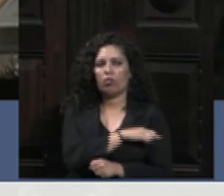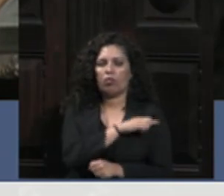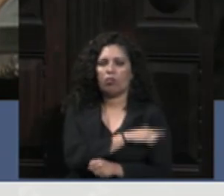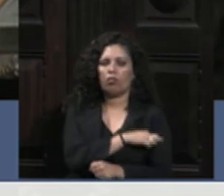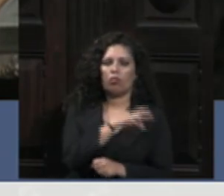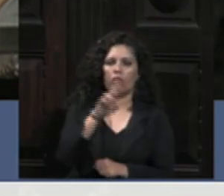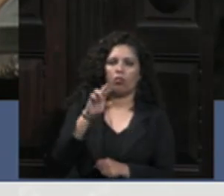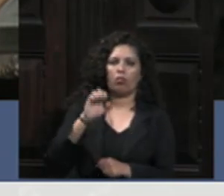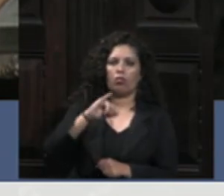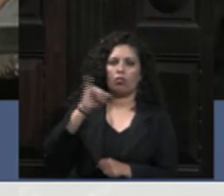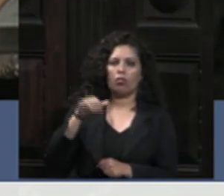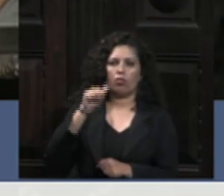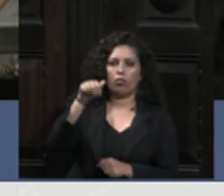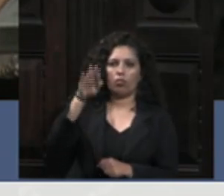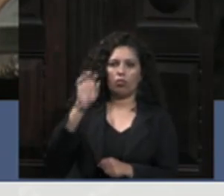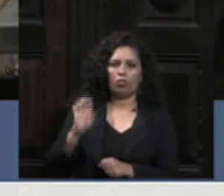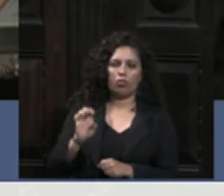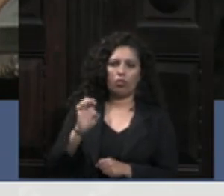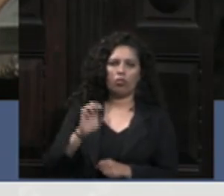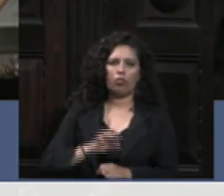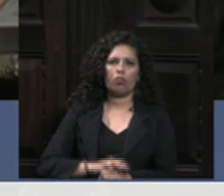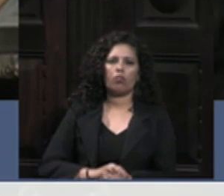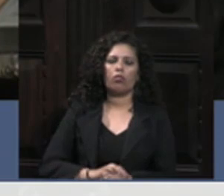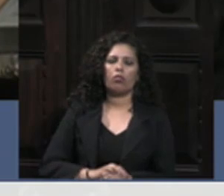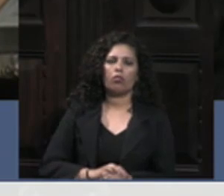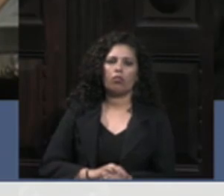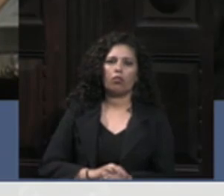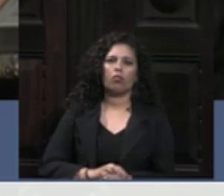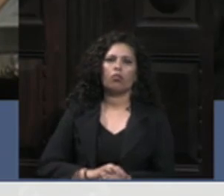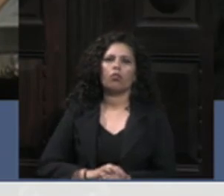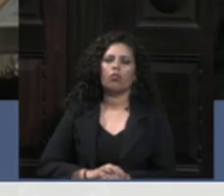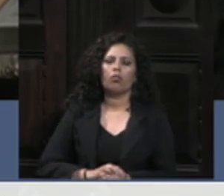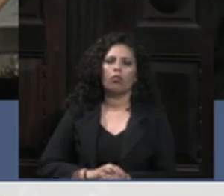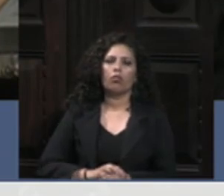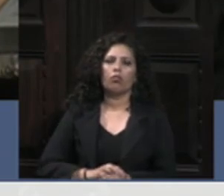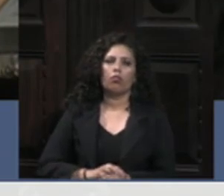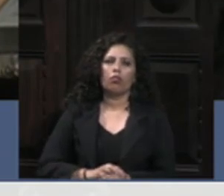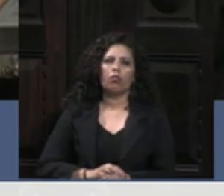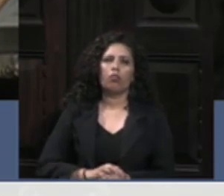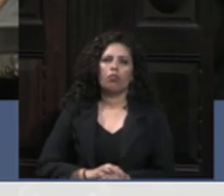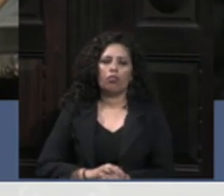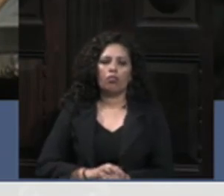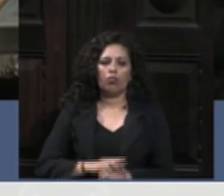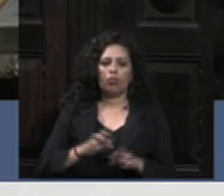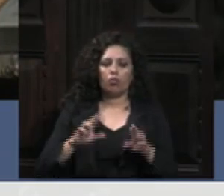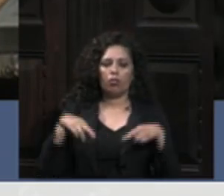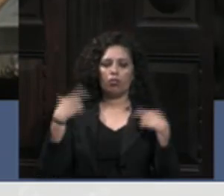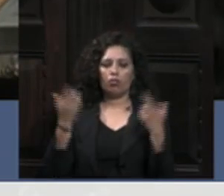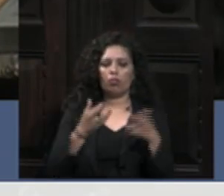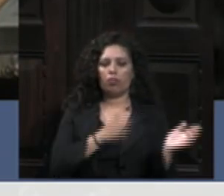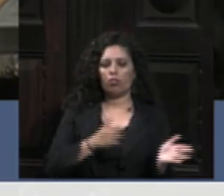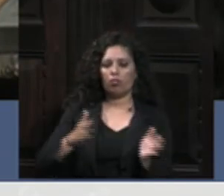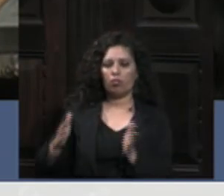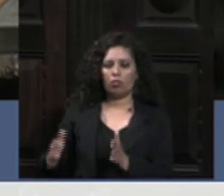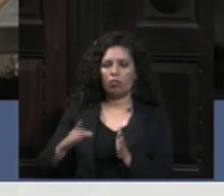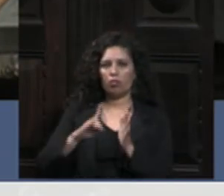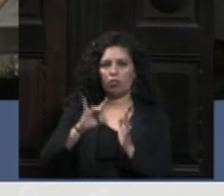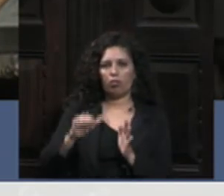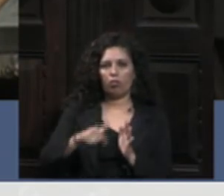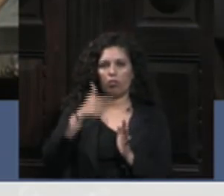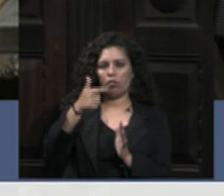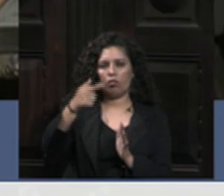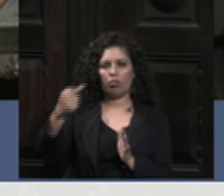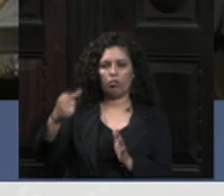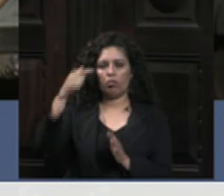Rejane. Sessão ordinária do dia